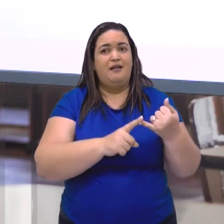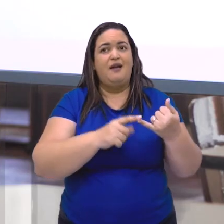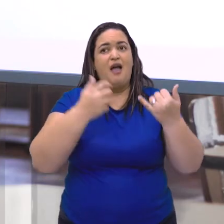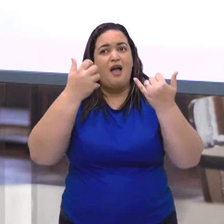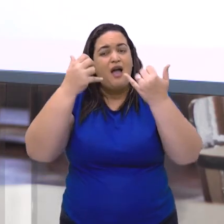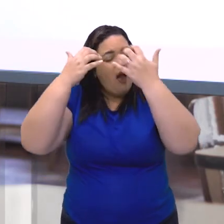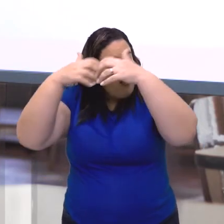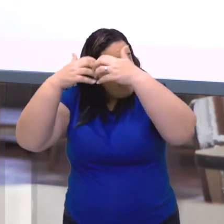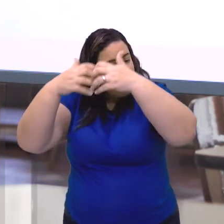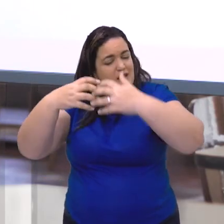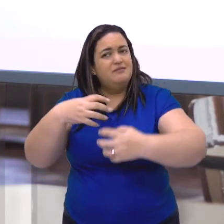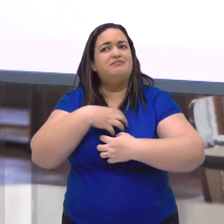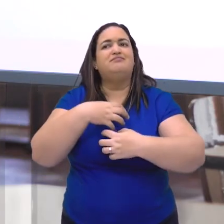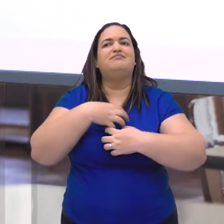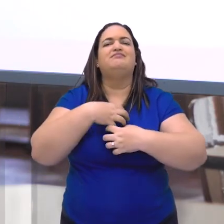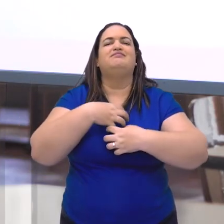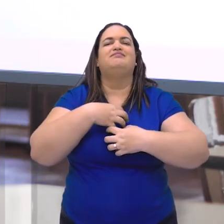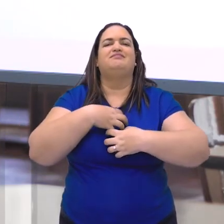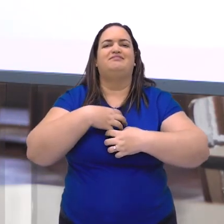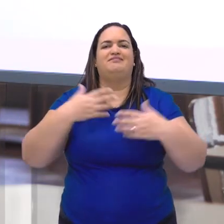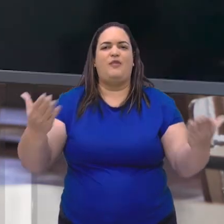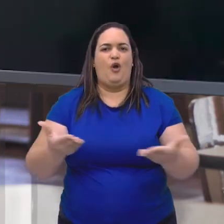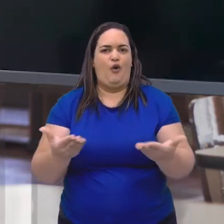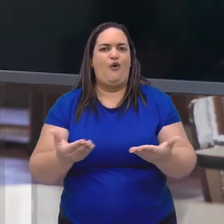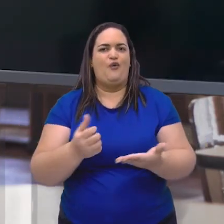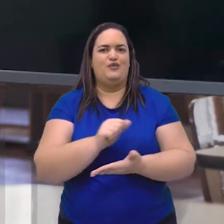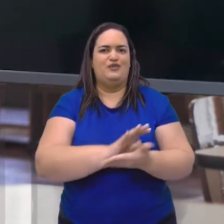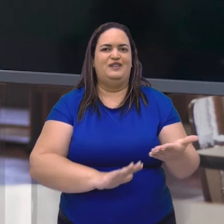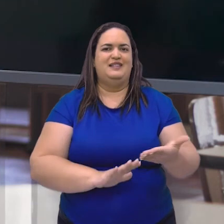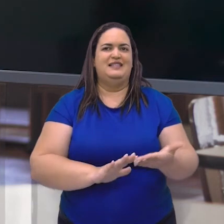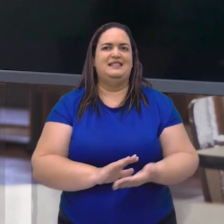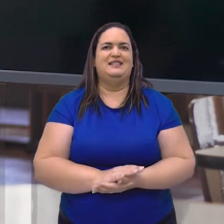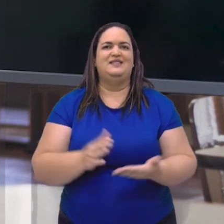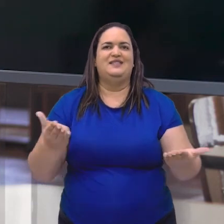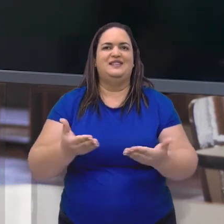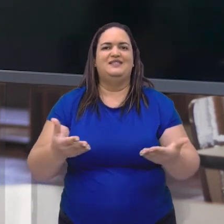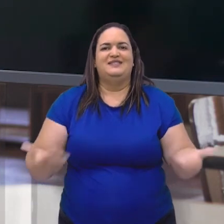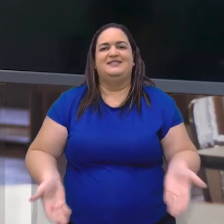Estas foram as atividades do caderno de vocês. Tá?